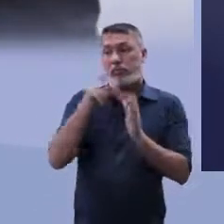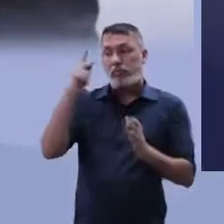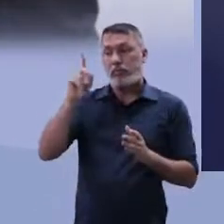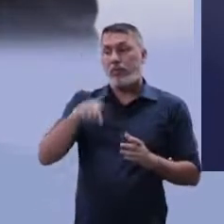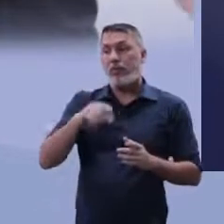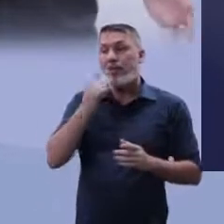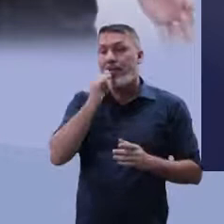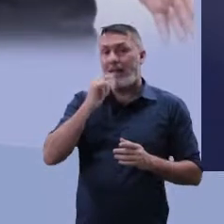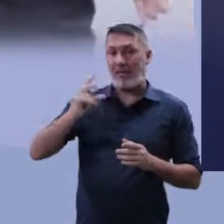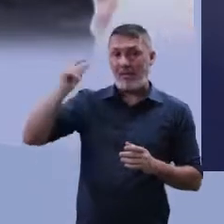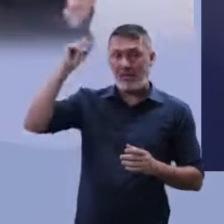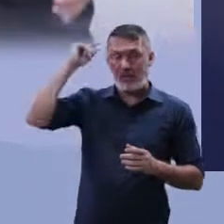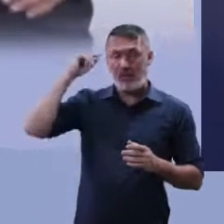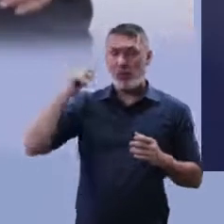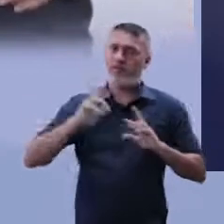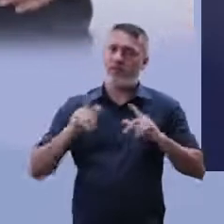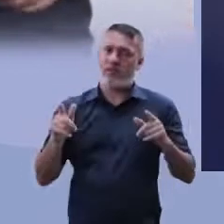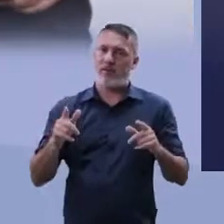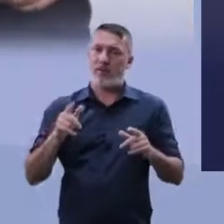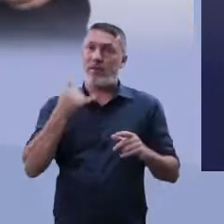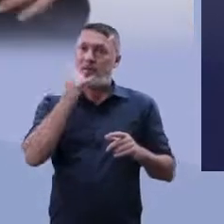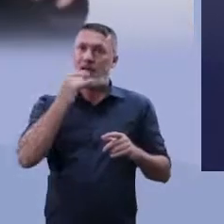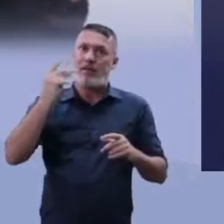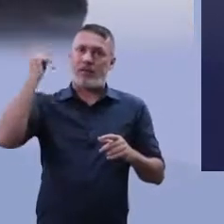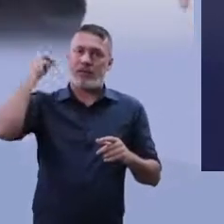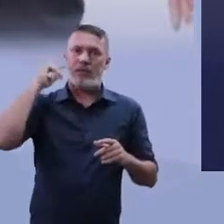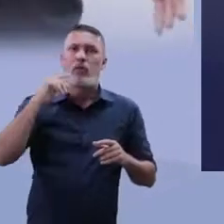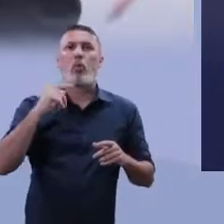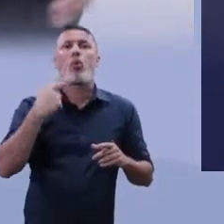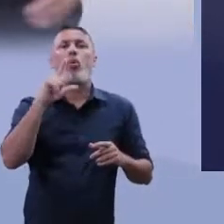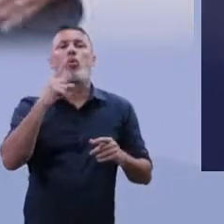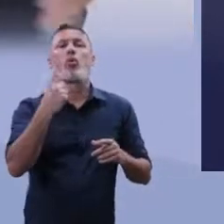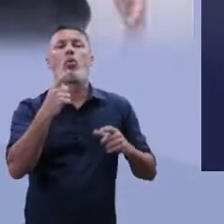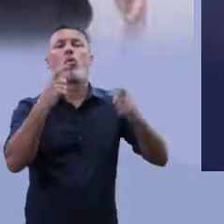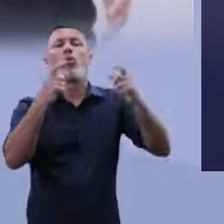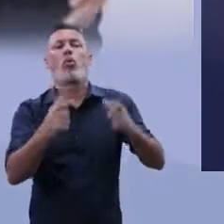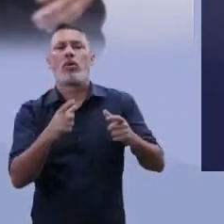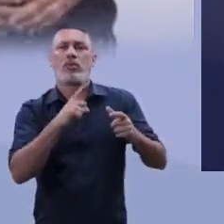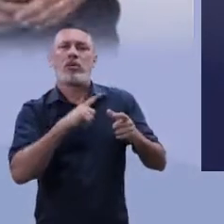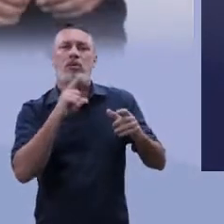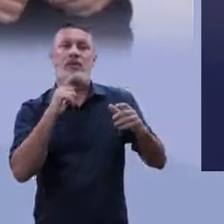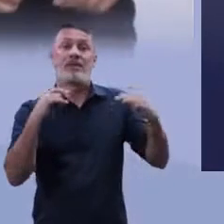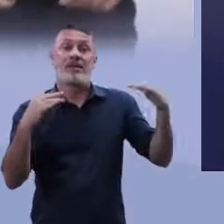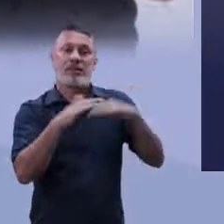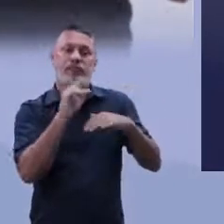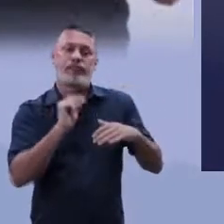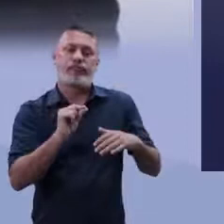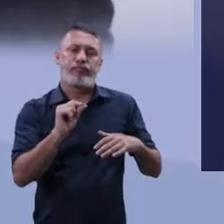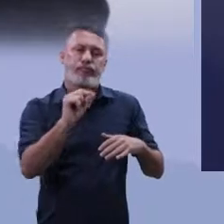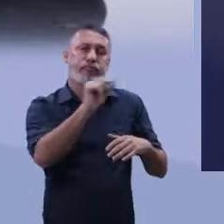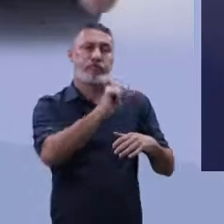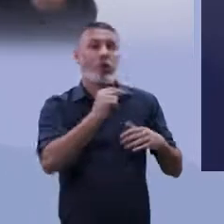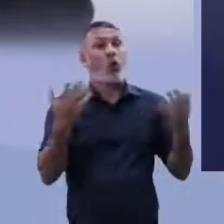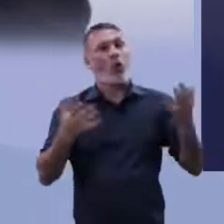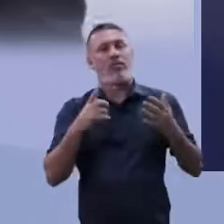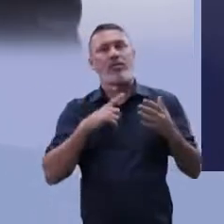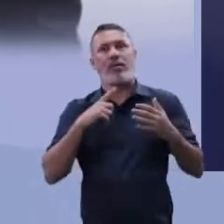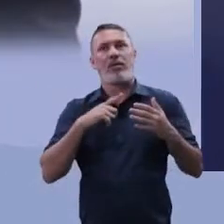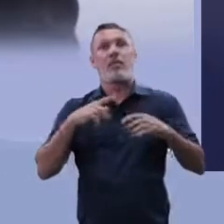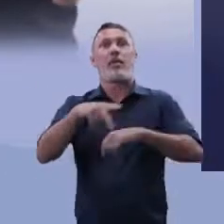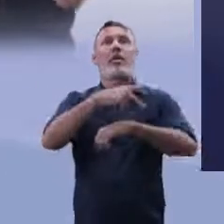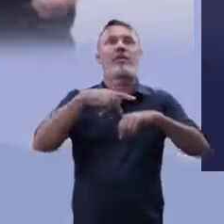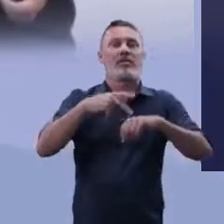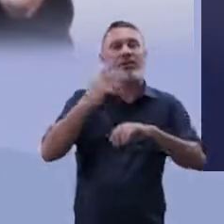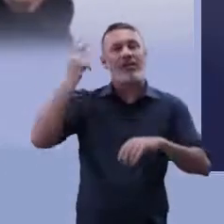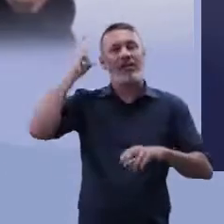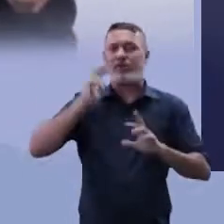Itália que a gente tem hoje. A Itália não era uma nação, um estado. A Itália era uma região com diversas cidades